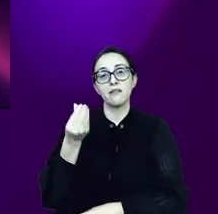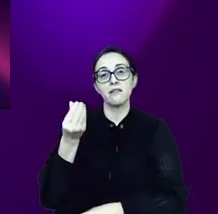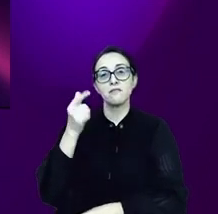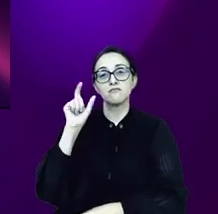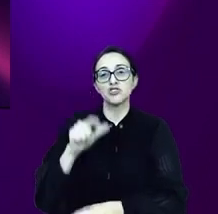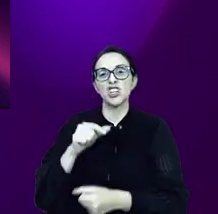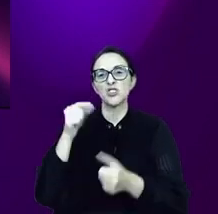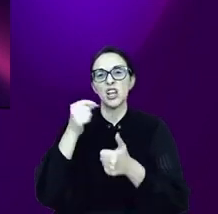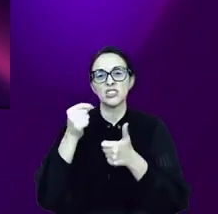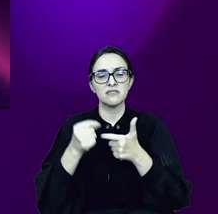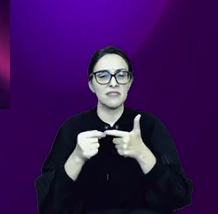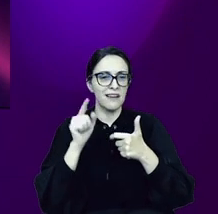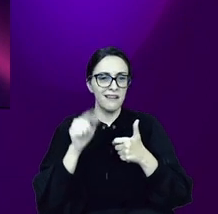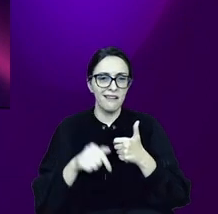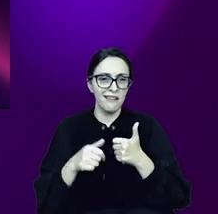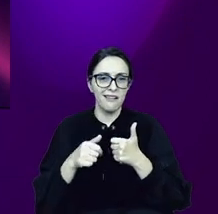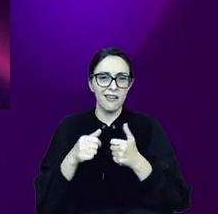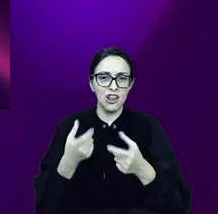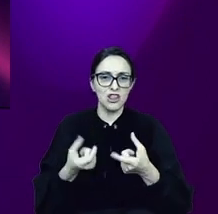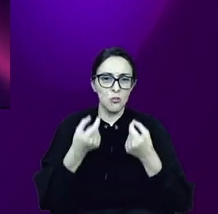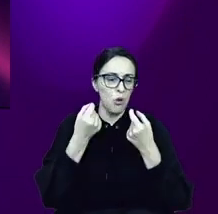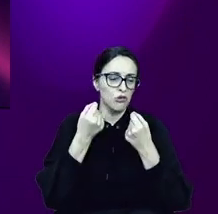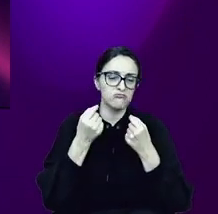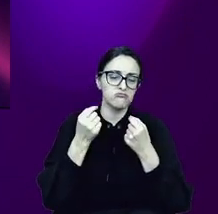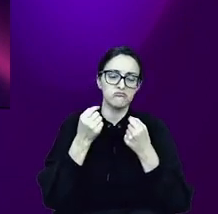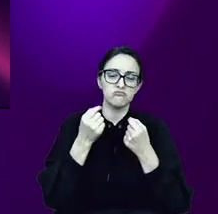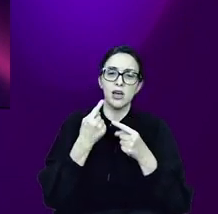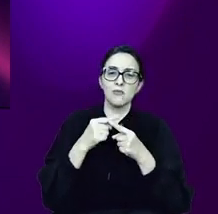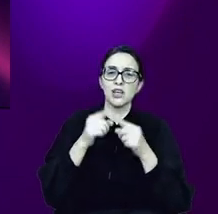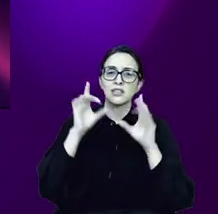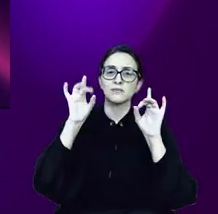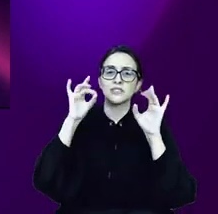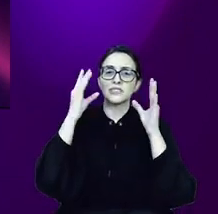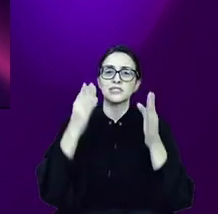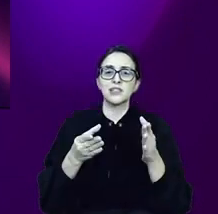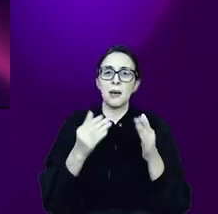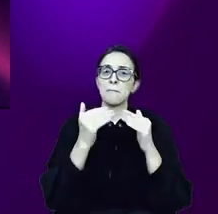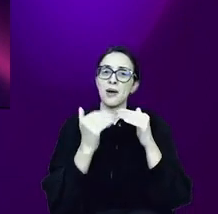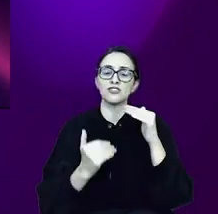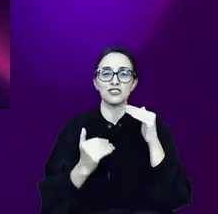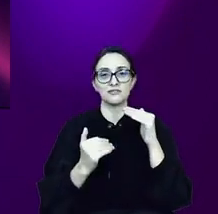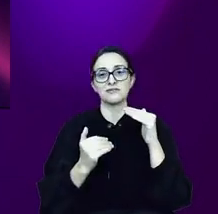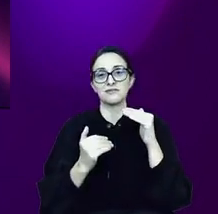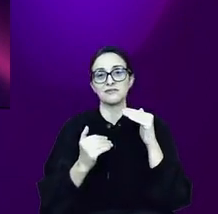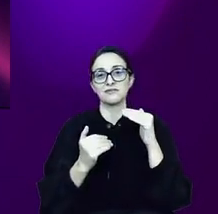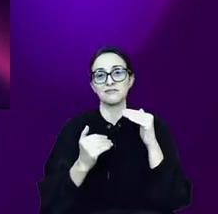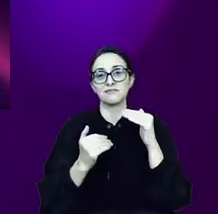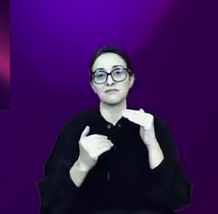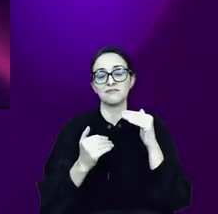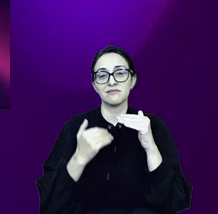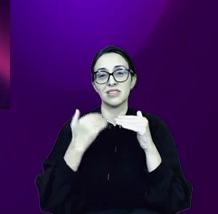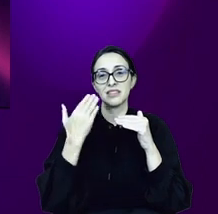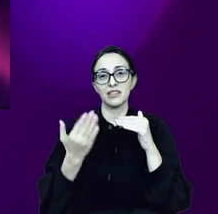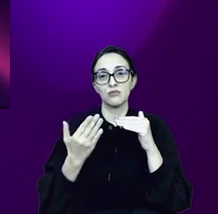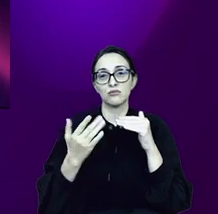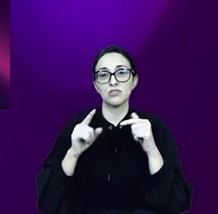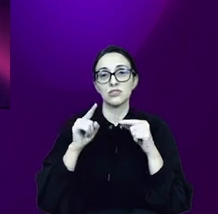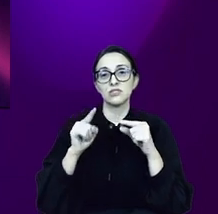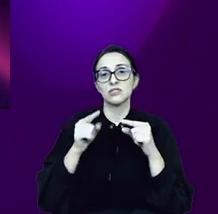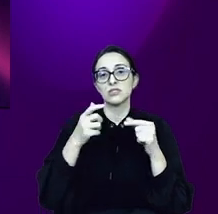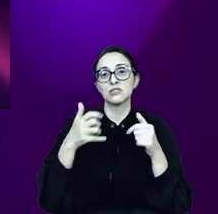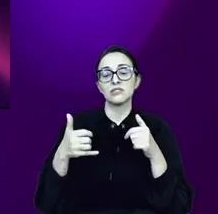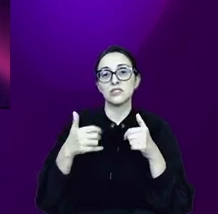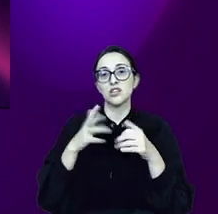de classificar os tumores, uma vez que a sua especificidade é muito baixa, tá? Então, nesse sentido, nesse tocante, ele